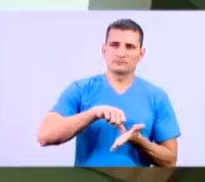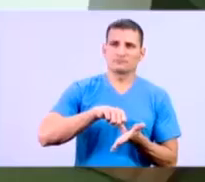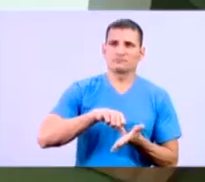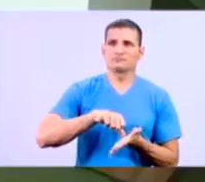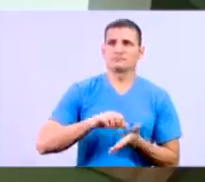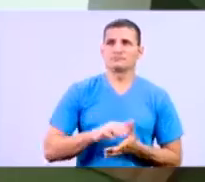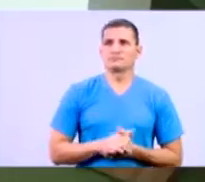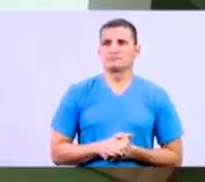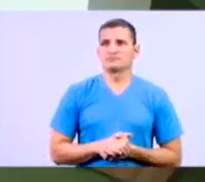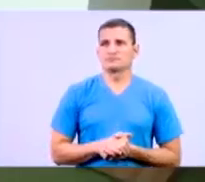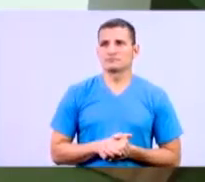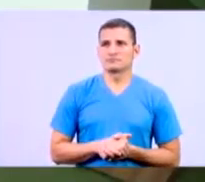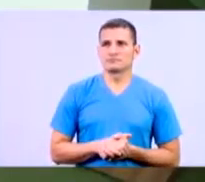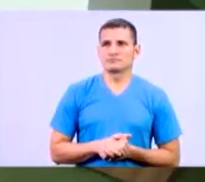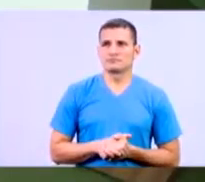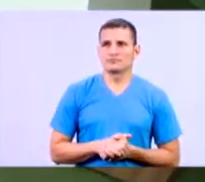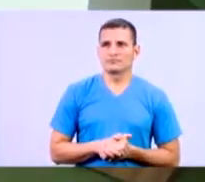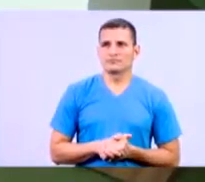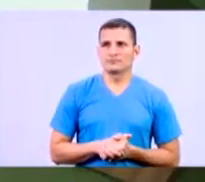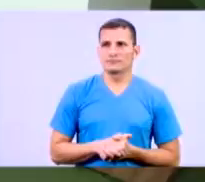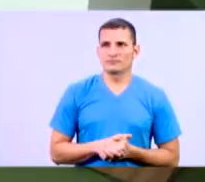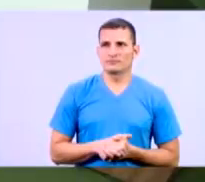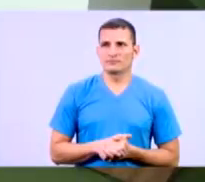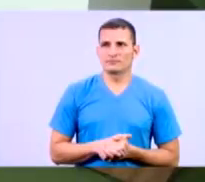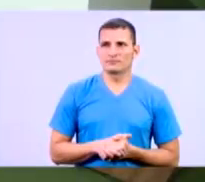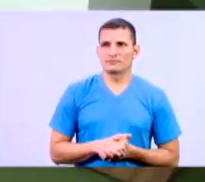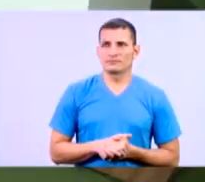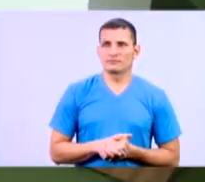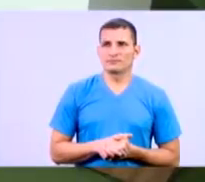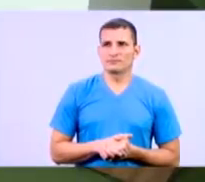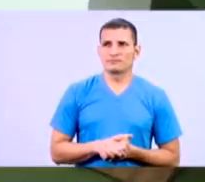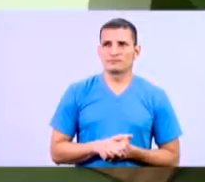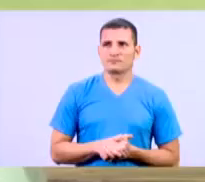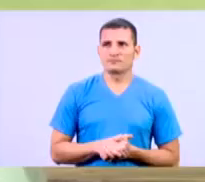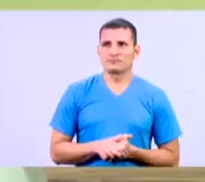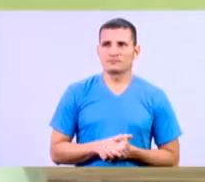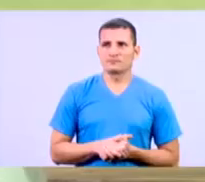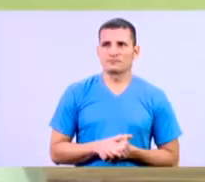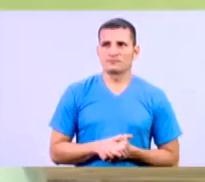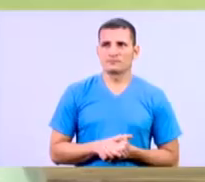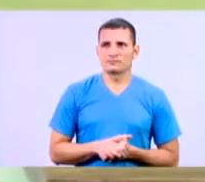o polo... Deixa eu só confirmar aqui.